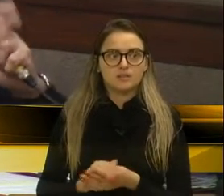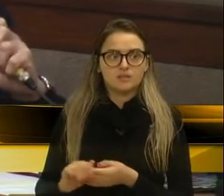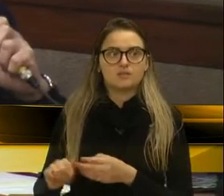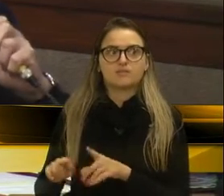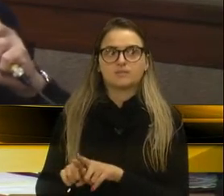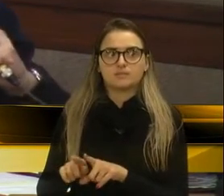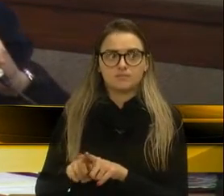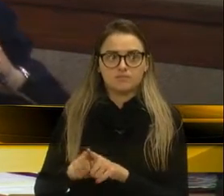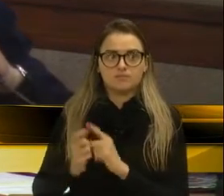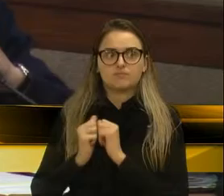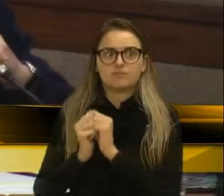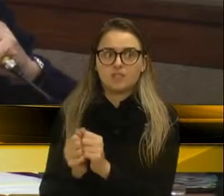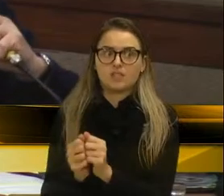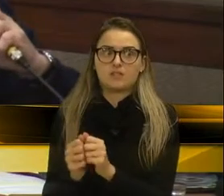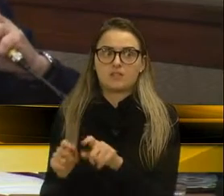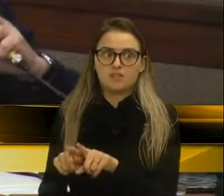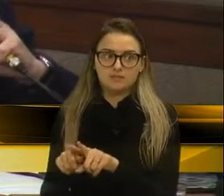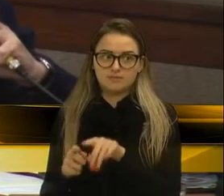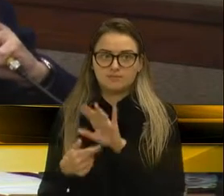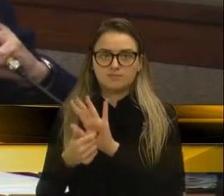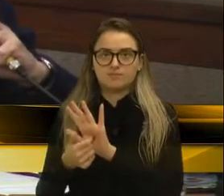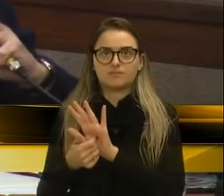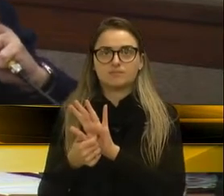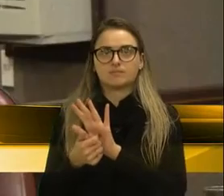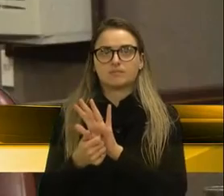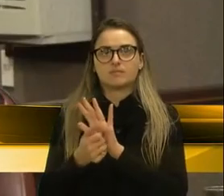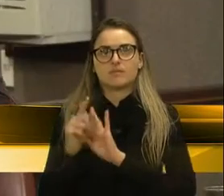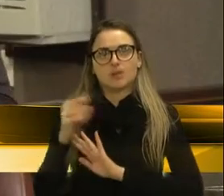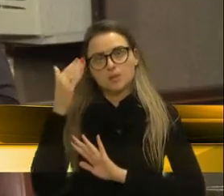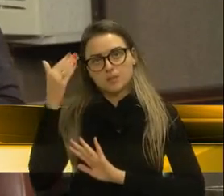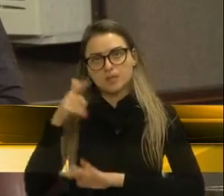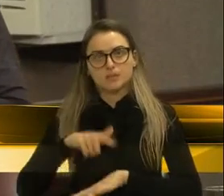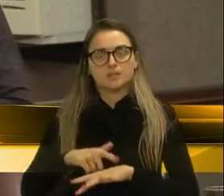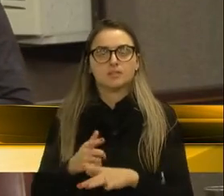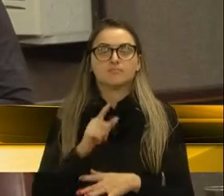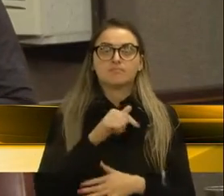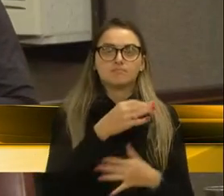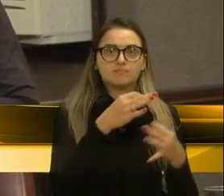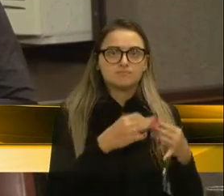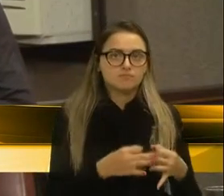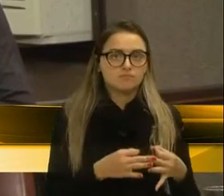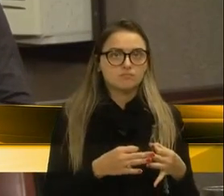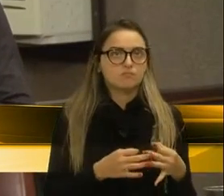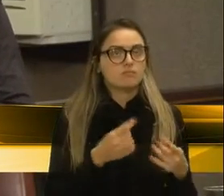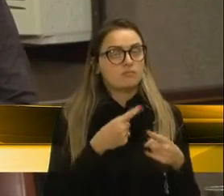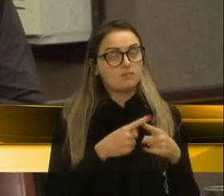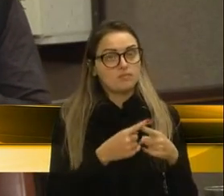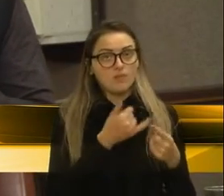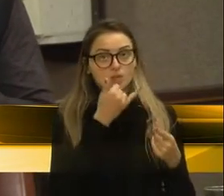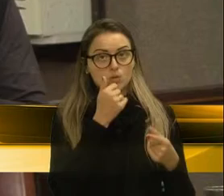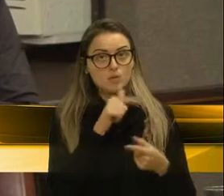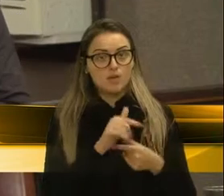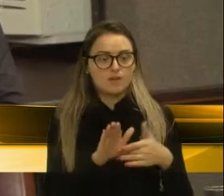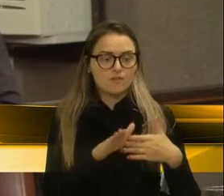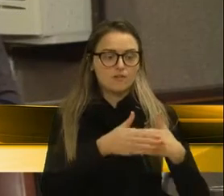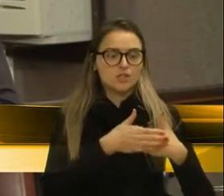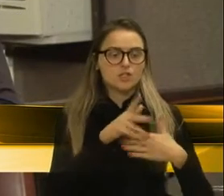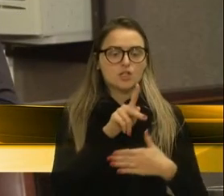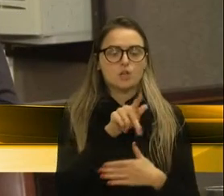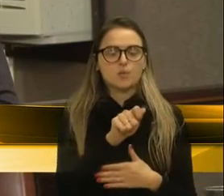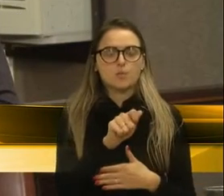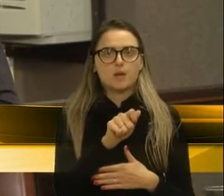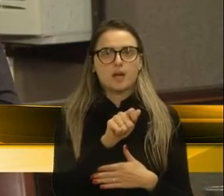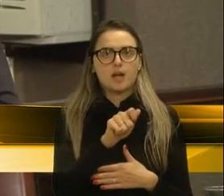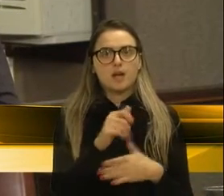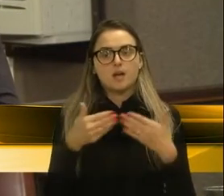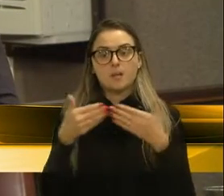informação, quem sabe acrescente mais esse item. Obrigado pela parte. Com certeza, vereadora Diló, até porque a desculpa era que ia ser fechado o postão para